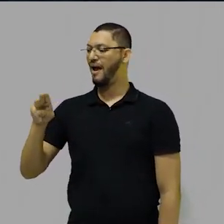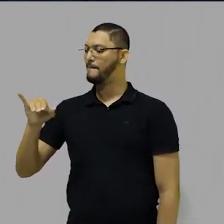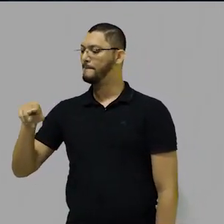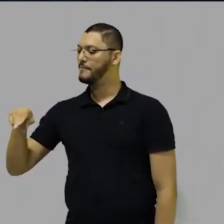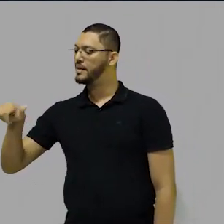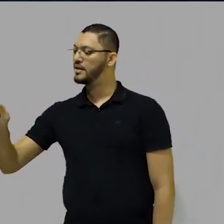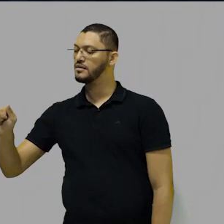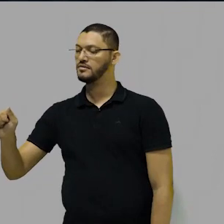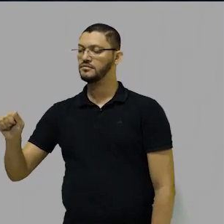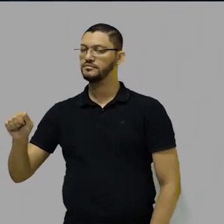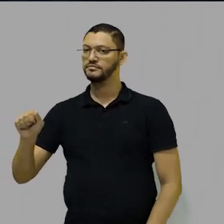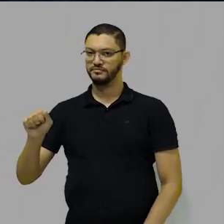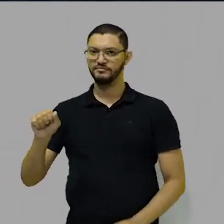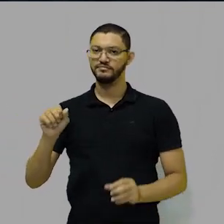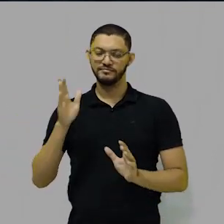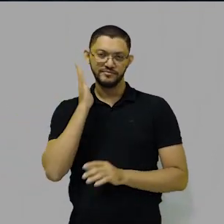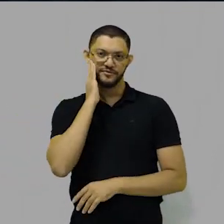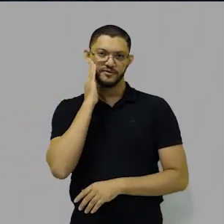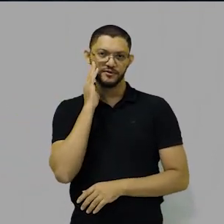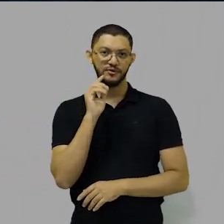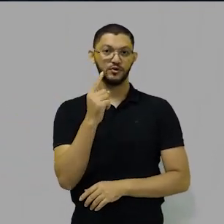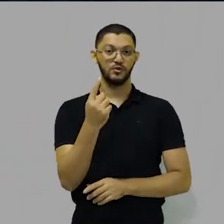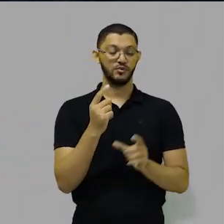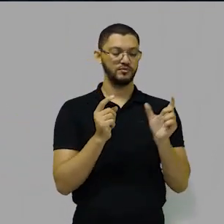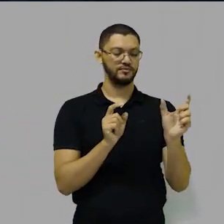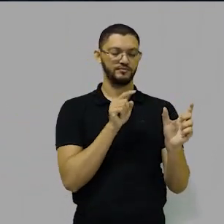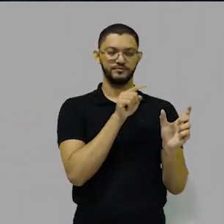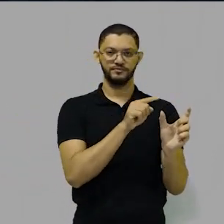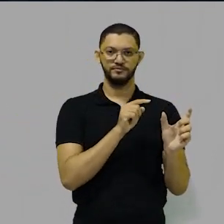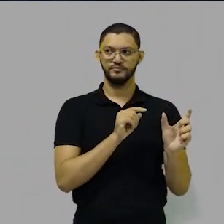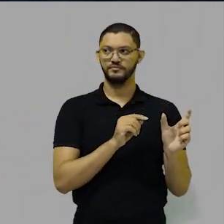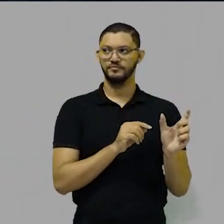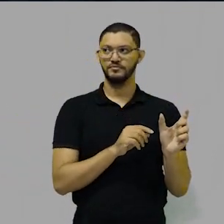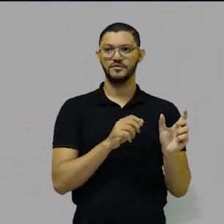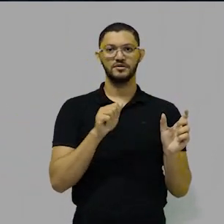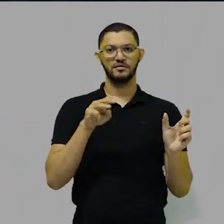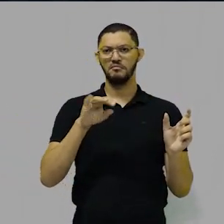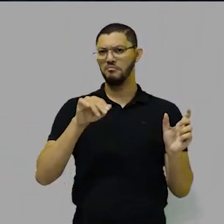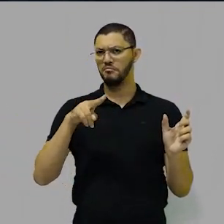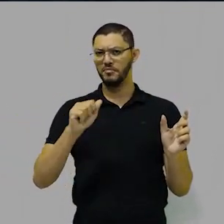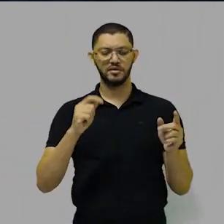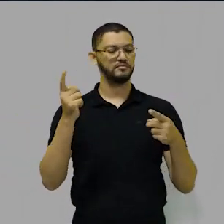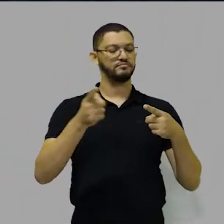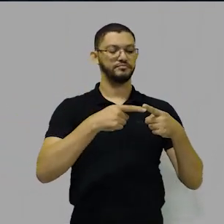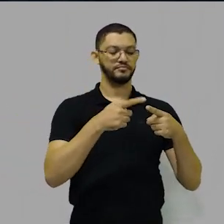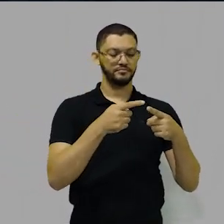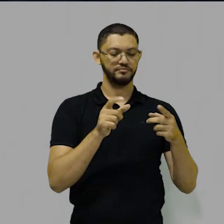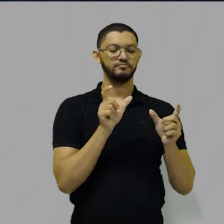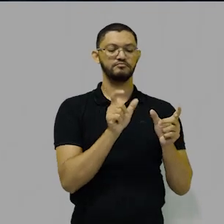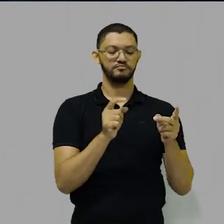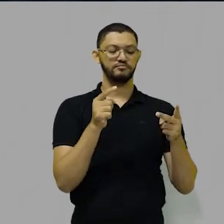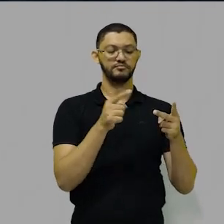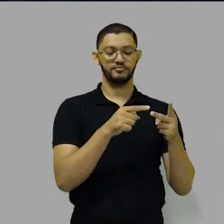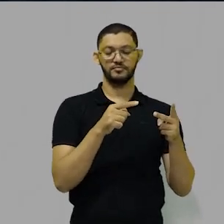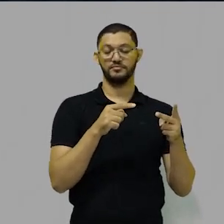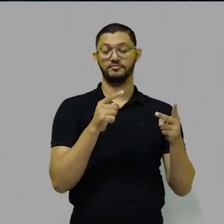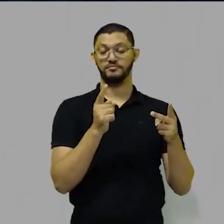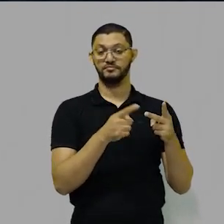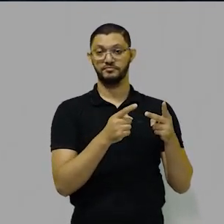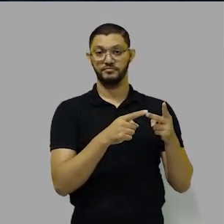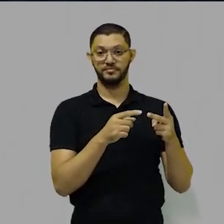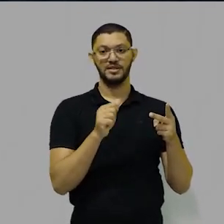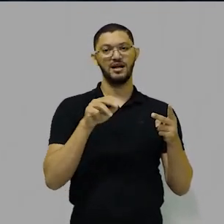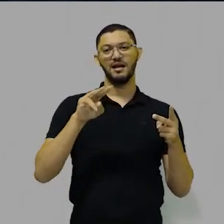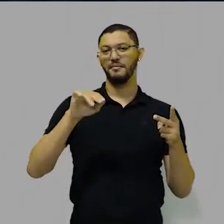amina. Tudo bem? Então, um radical, amina primária, nome do radical, mais amina.